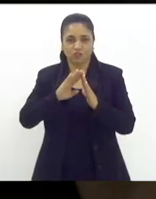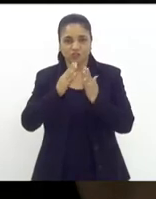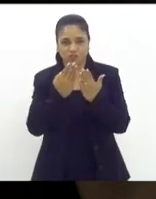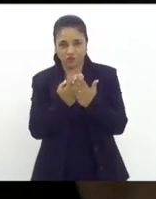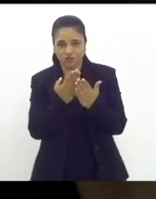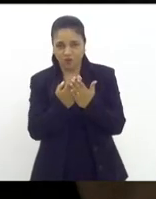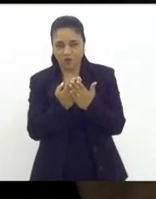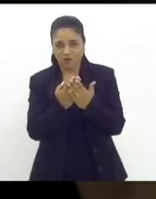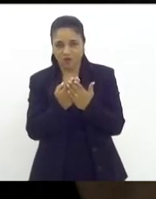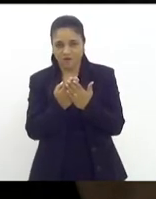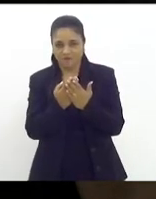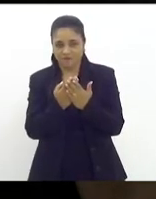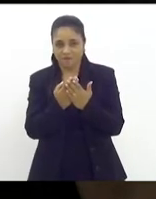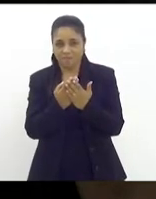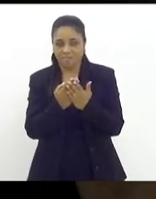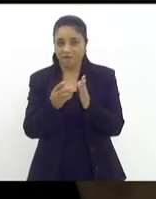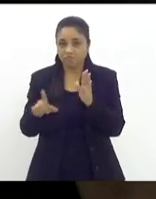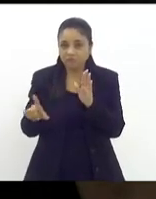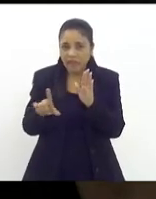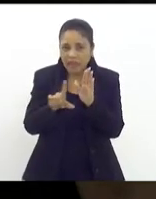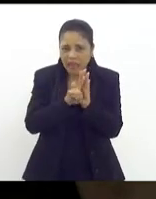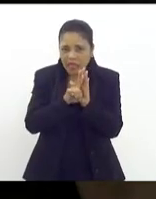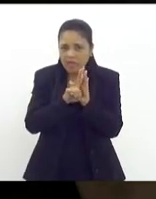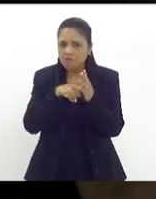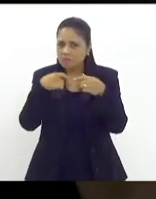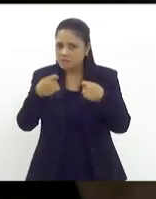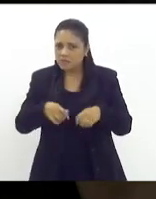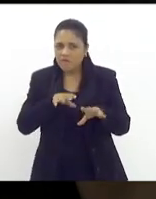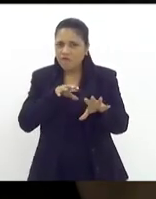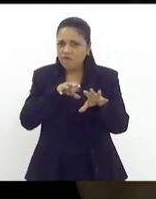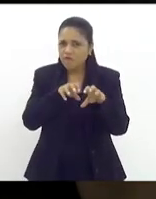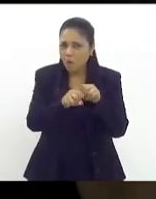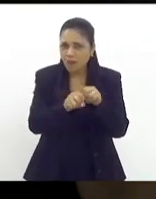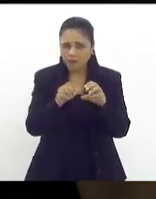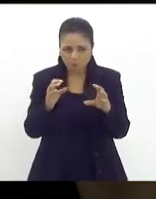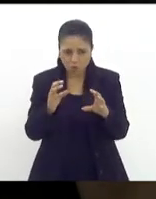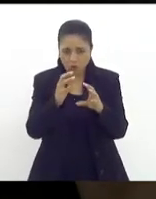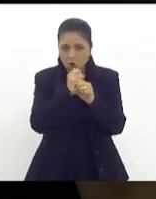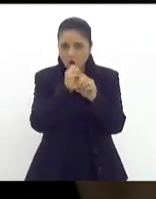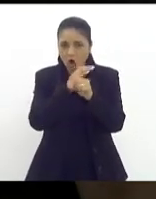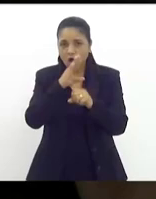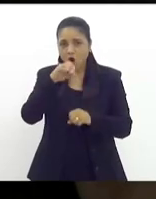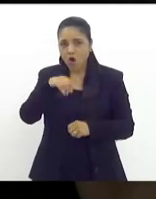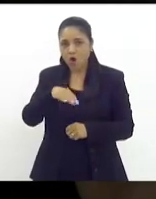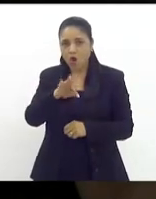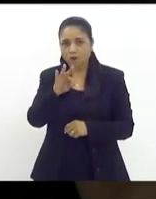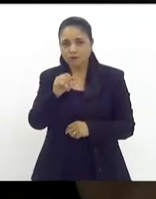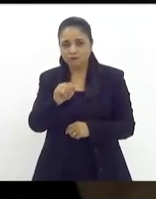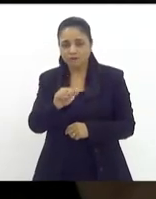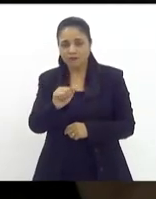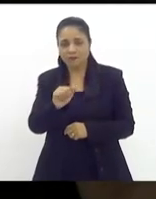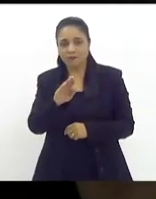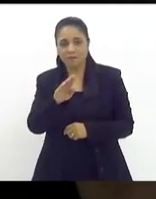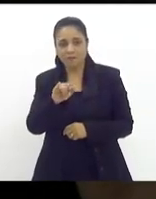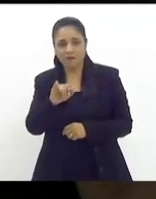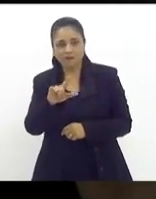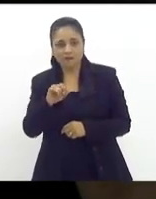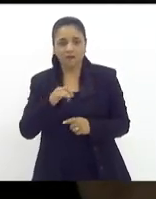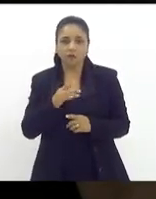Aduzir em lei que precisa ser formado em contabilidade ou administração pública